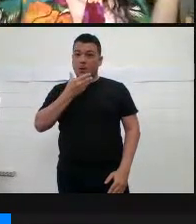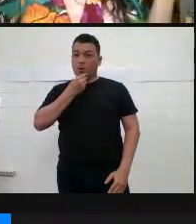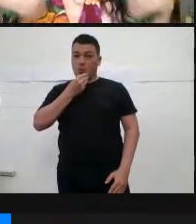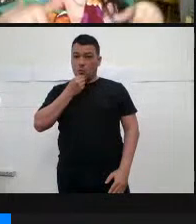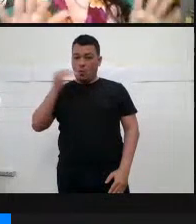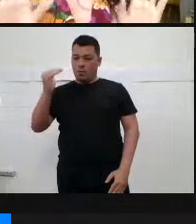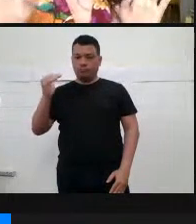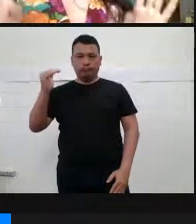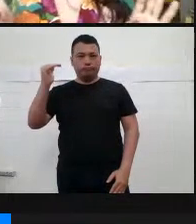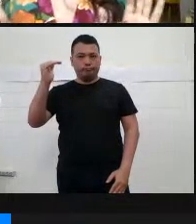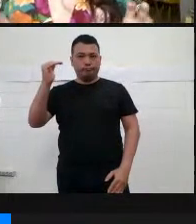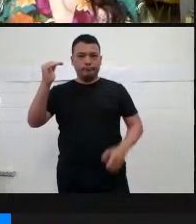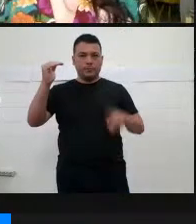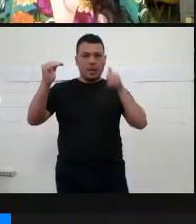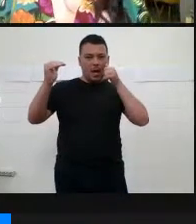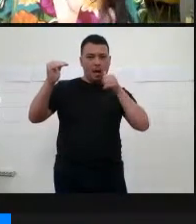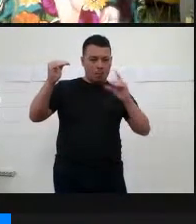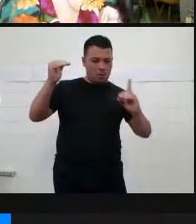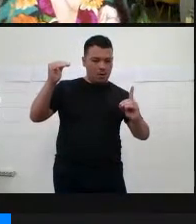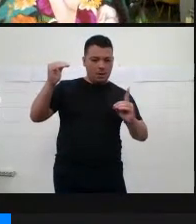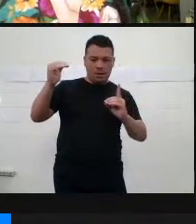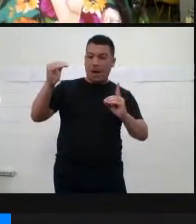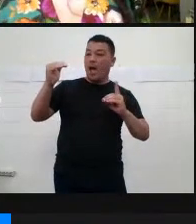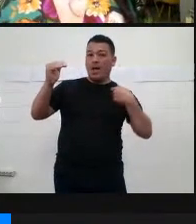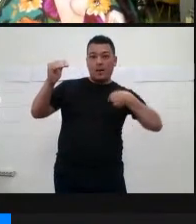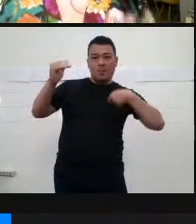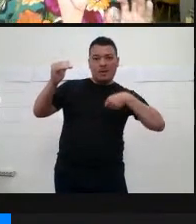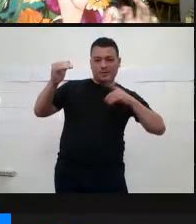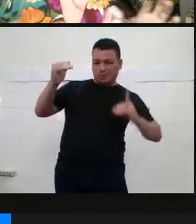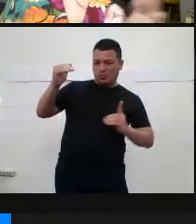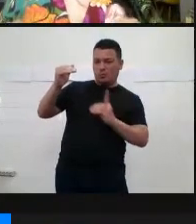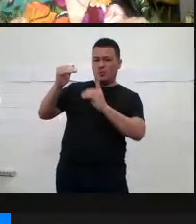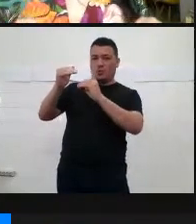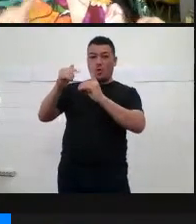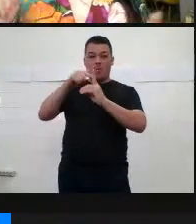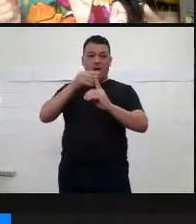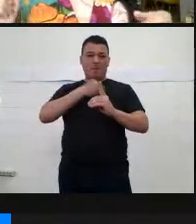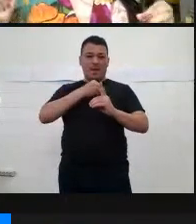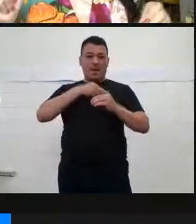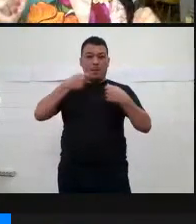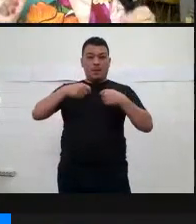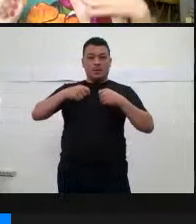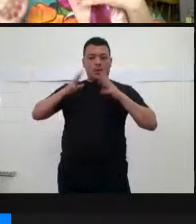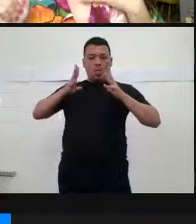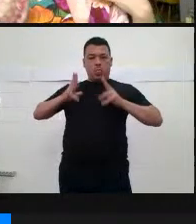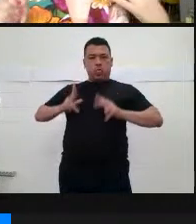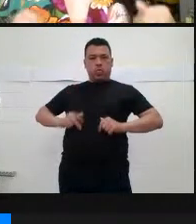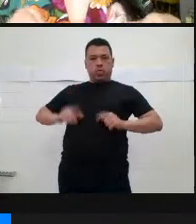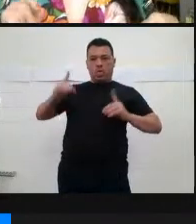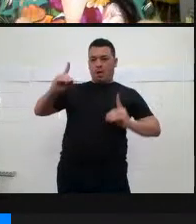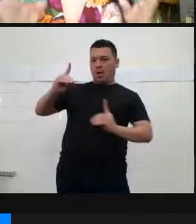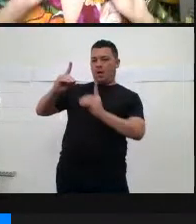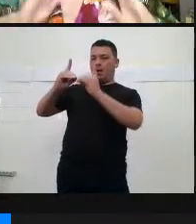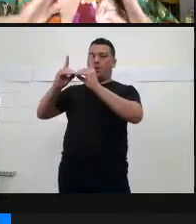que a mulher vai alcançar essa pureza desejada.